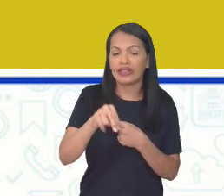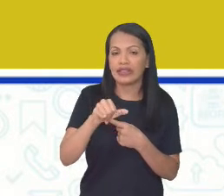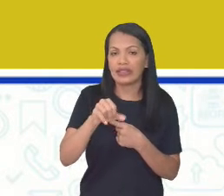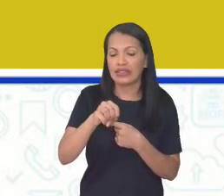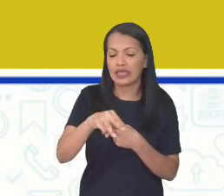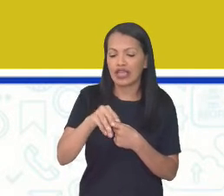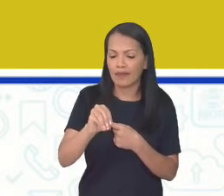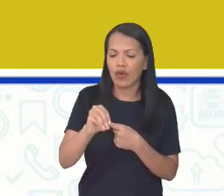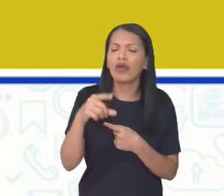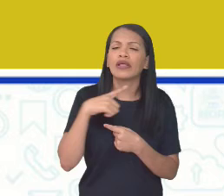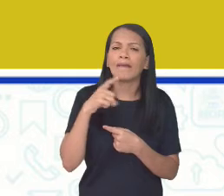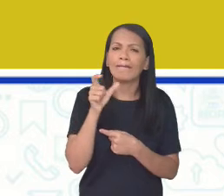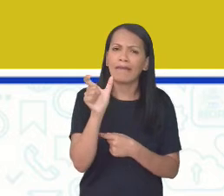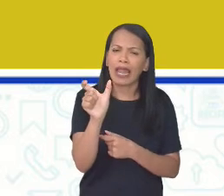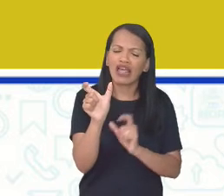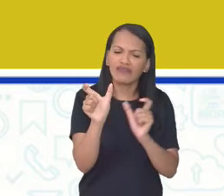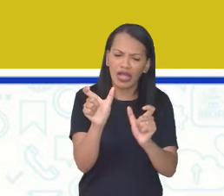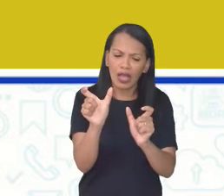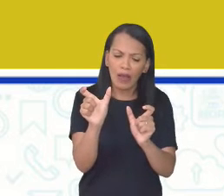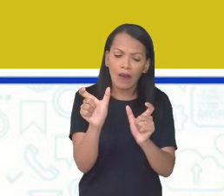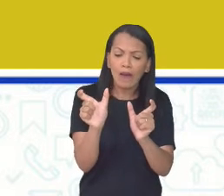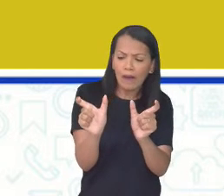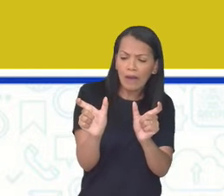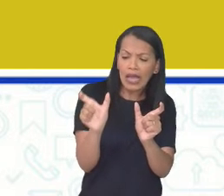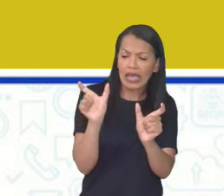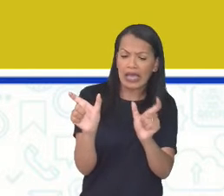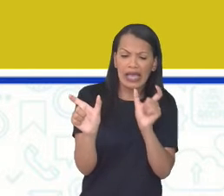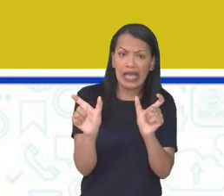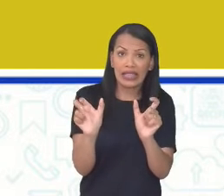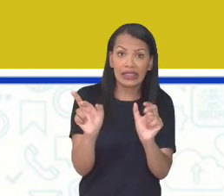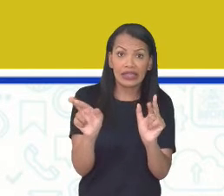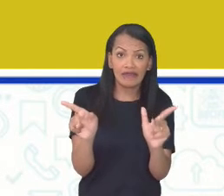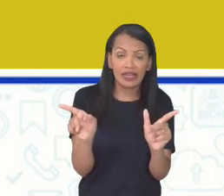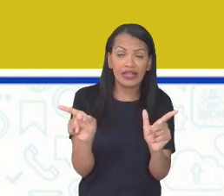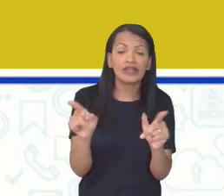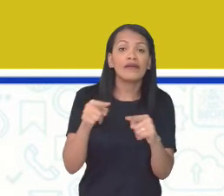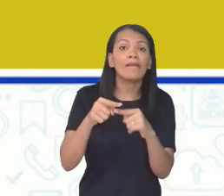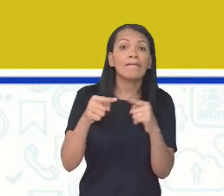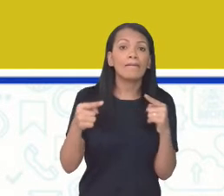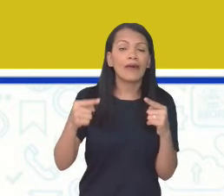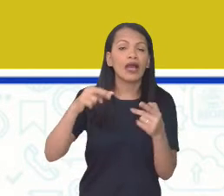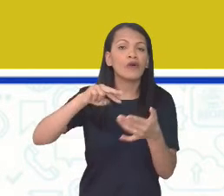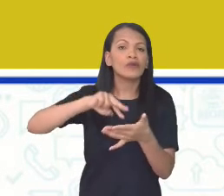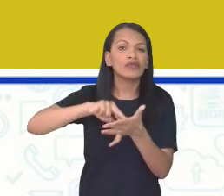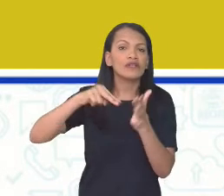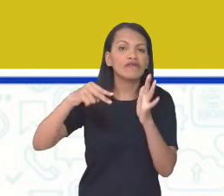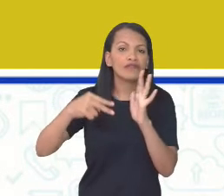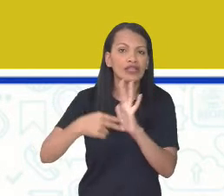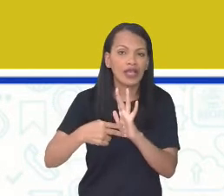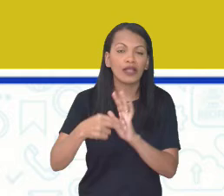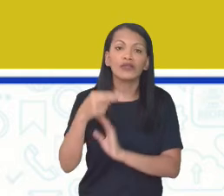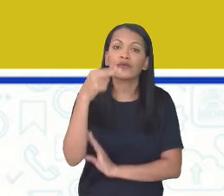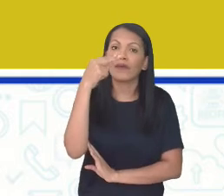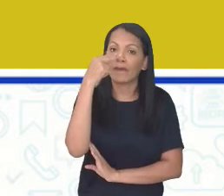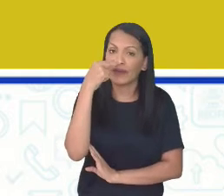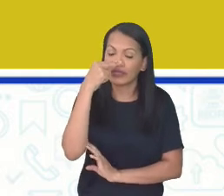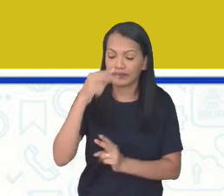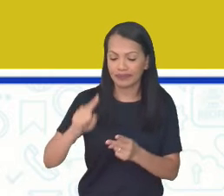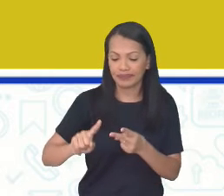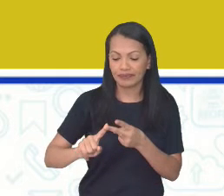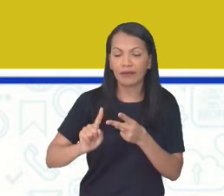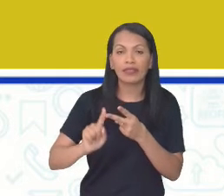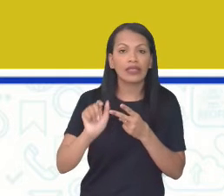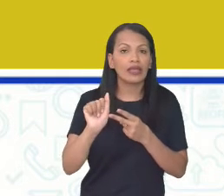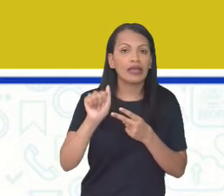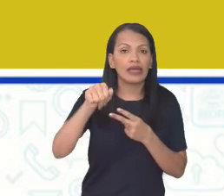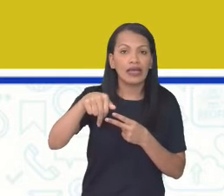palavra que está lá fazendo oposição, não é? E a gente sempre usa aquele exemplo, não é?